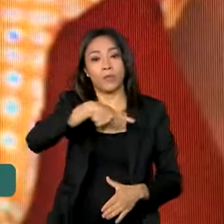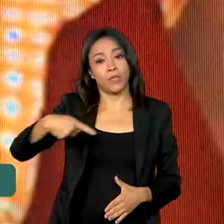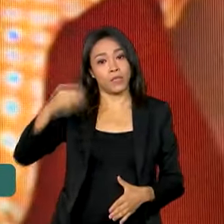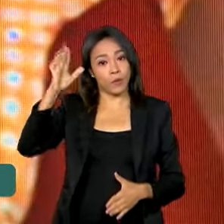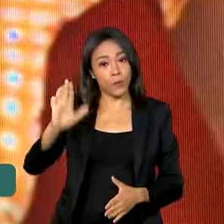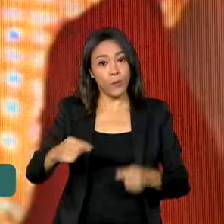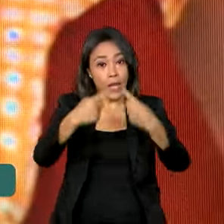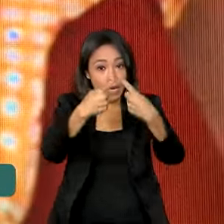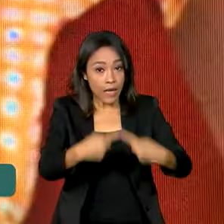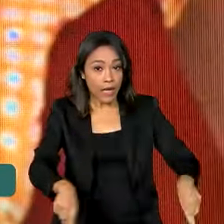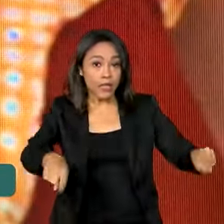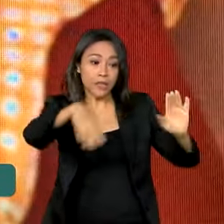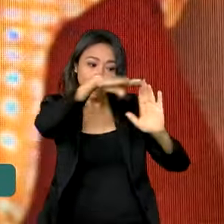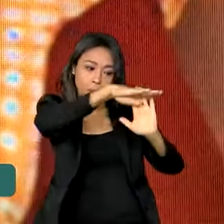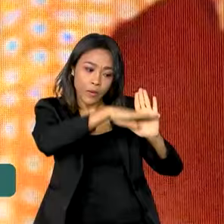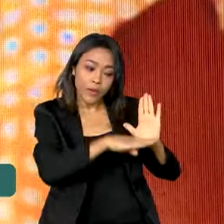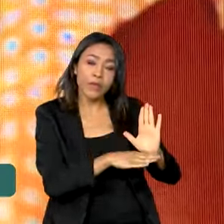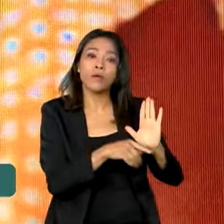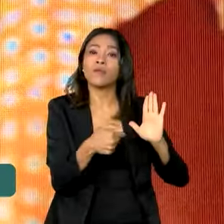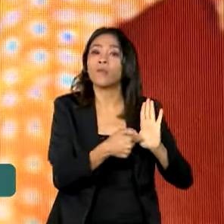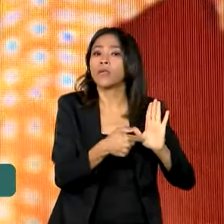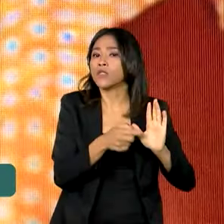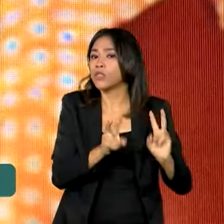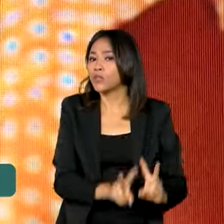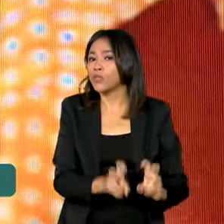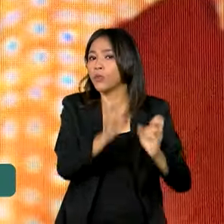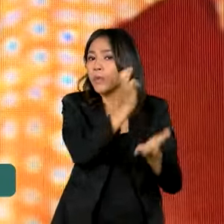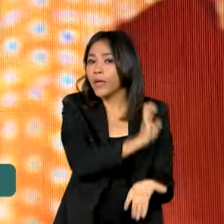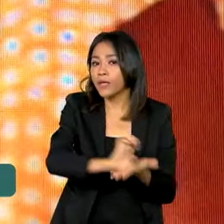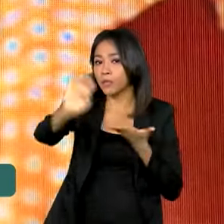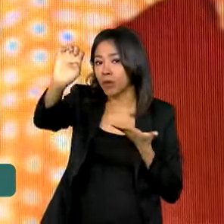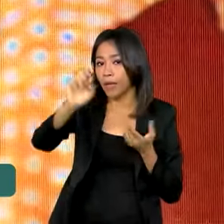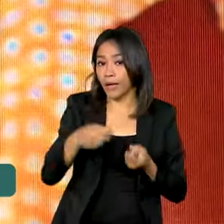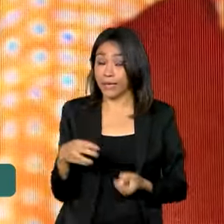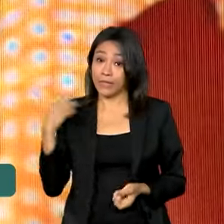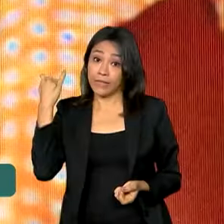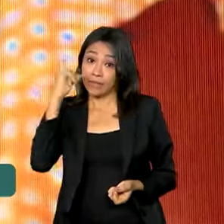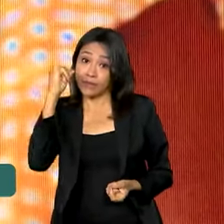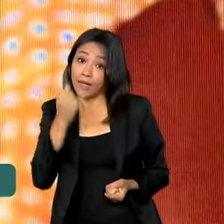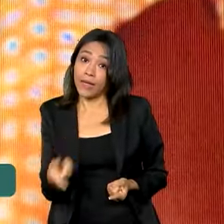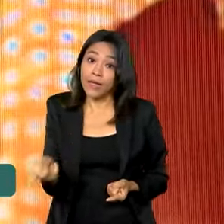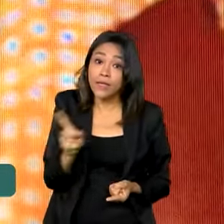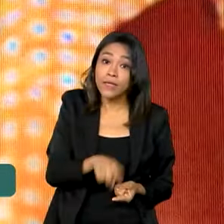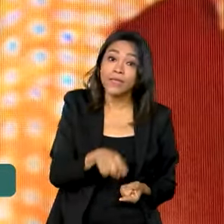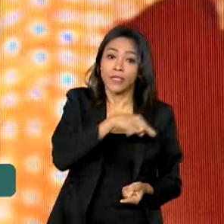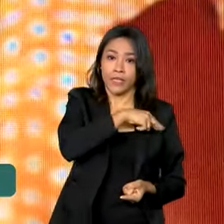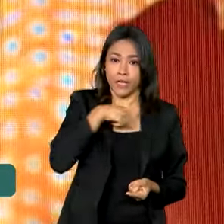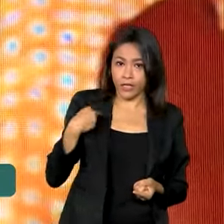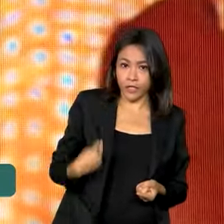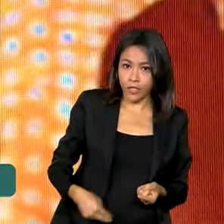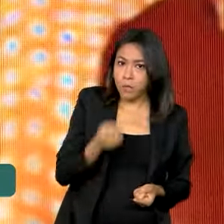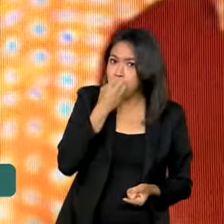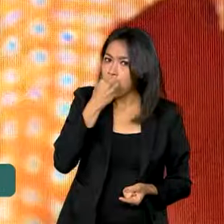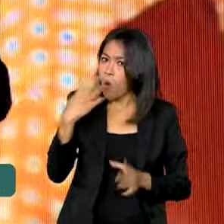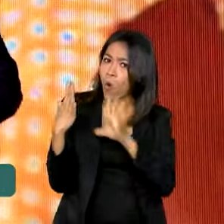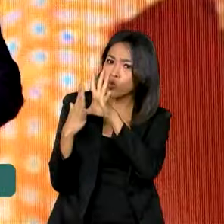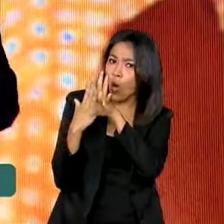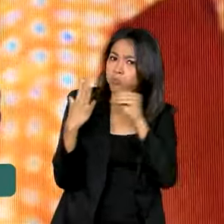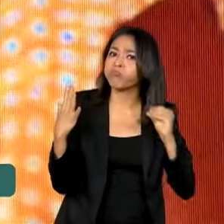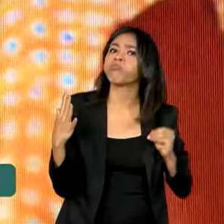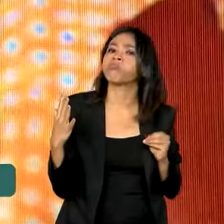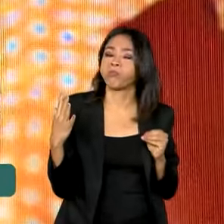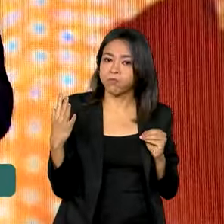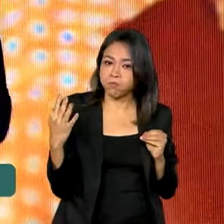Acredita Exportação. A Itália e a China são bons exemplos